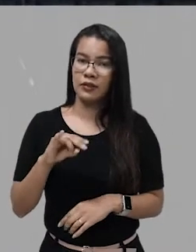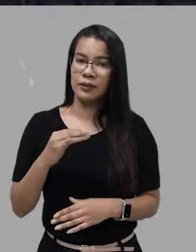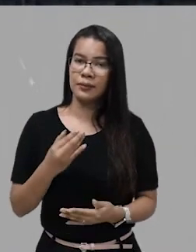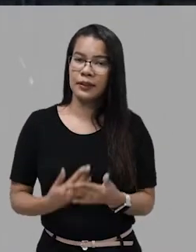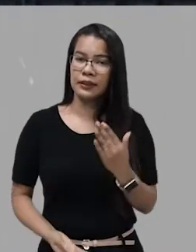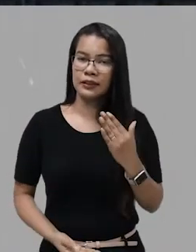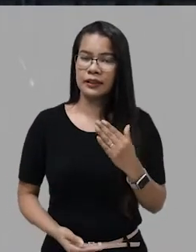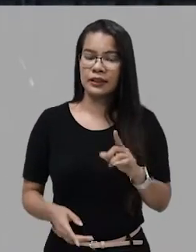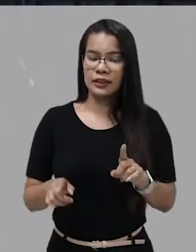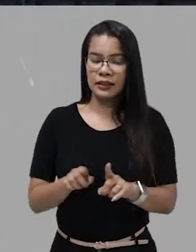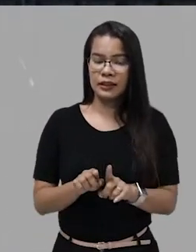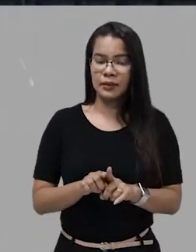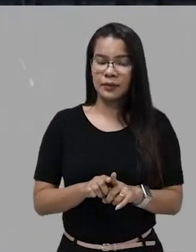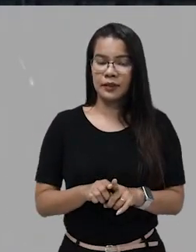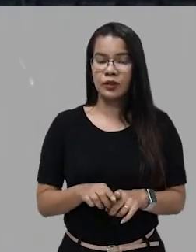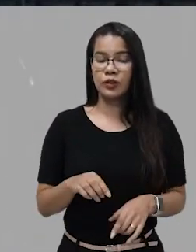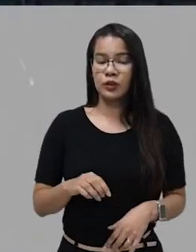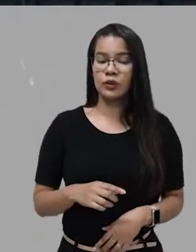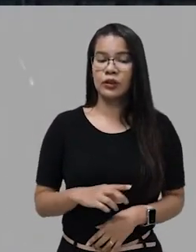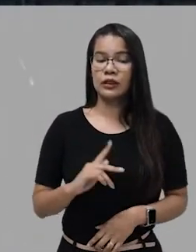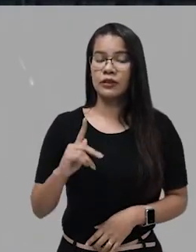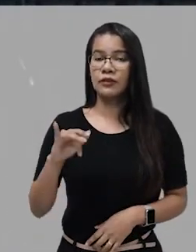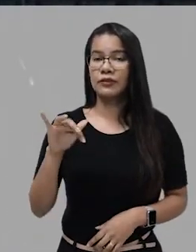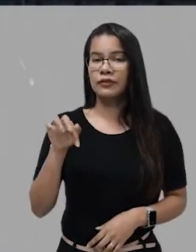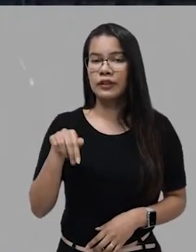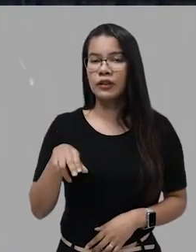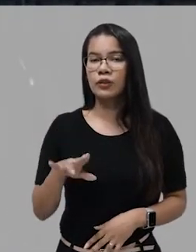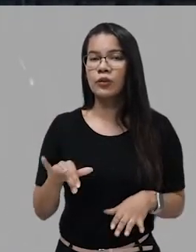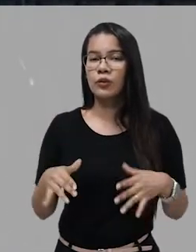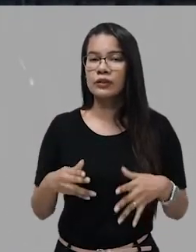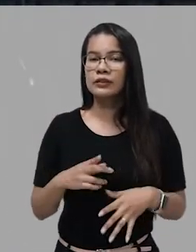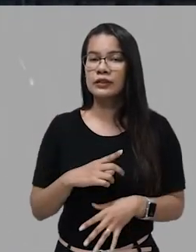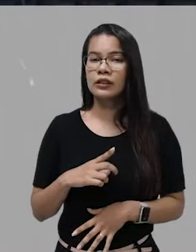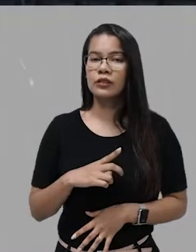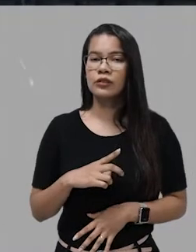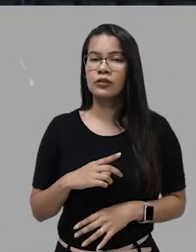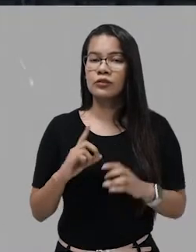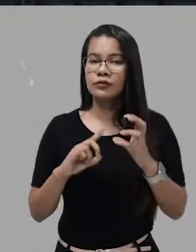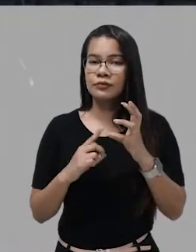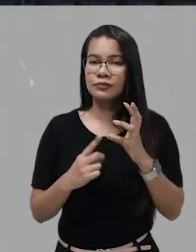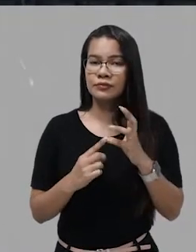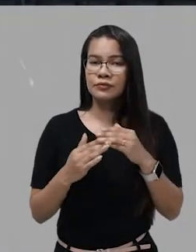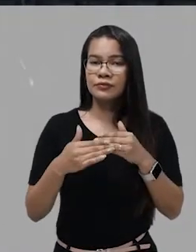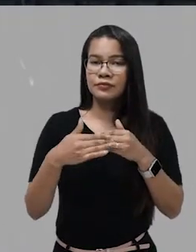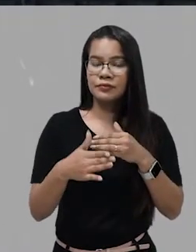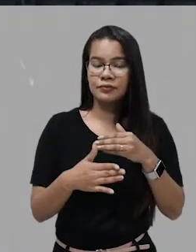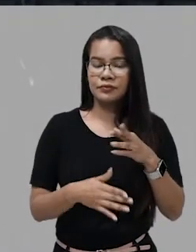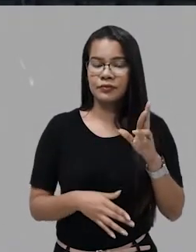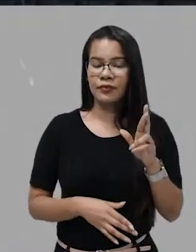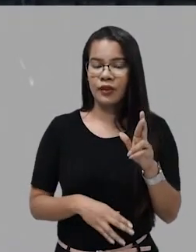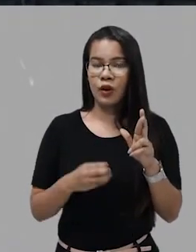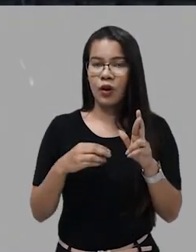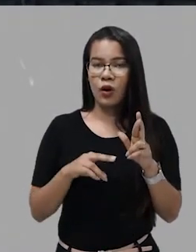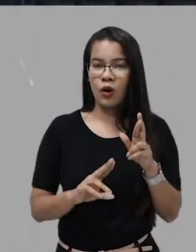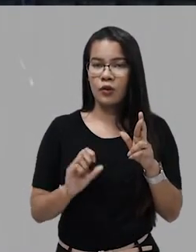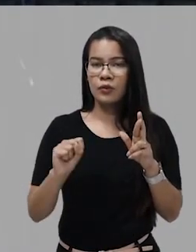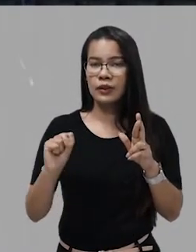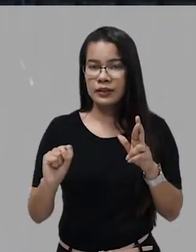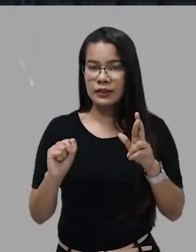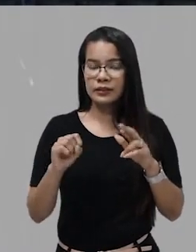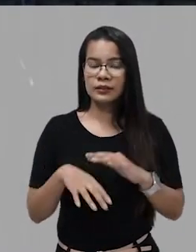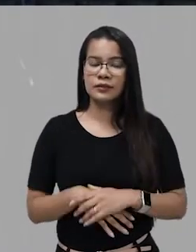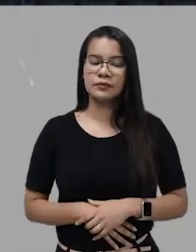Hífen quando há vogal seguida de R ou S. O hífen foi retirado em casos no qual o prefixo termina em